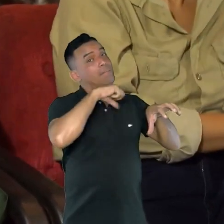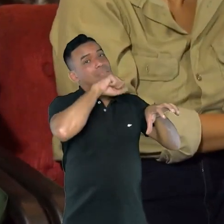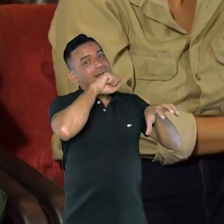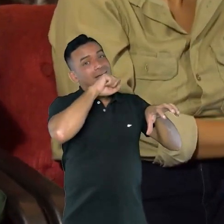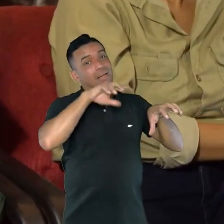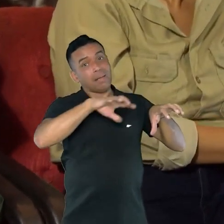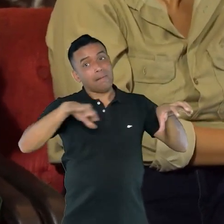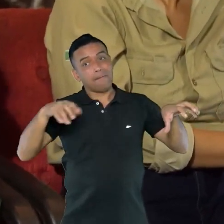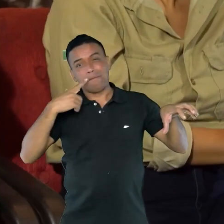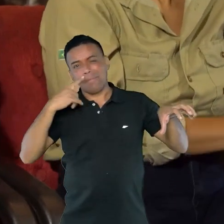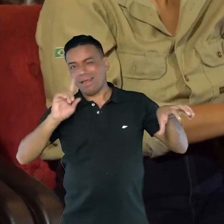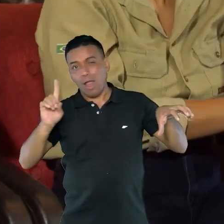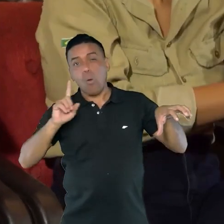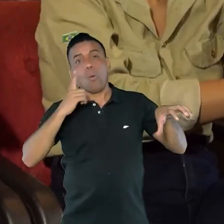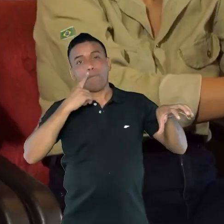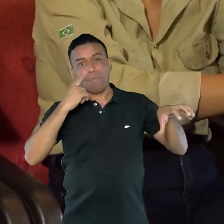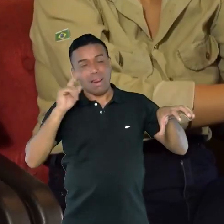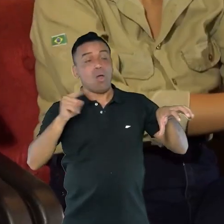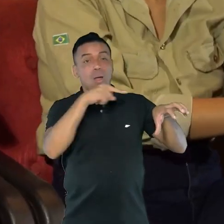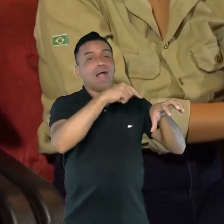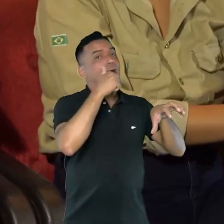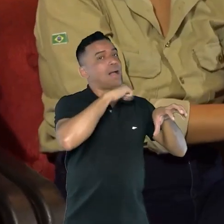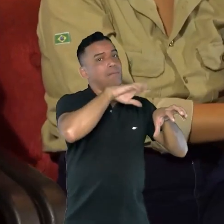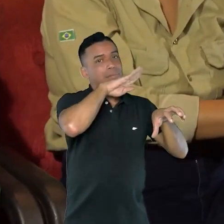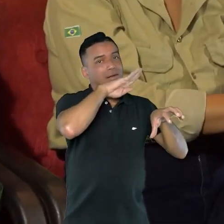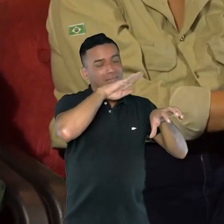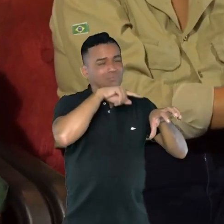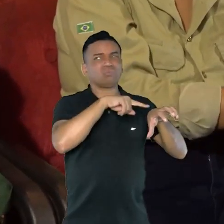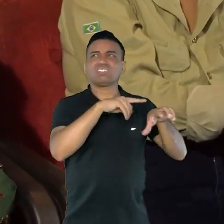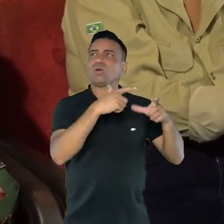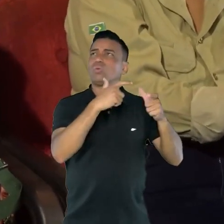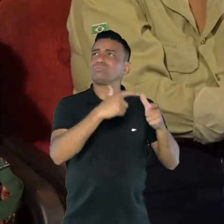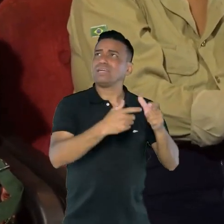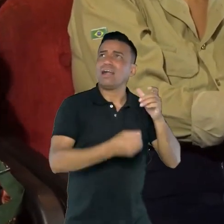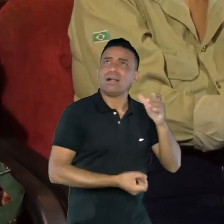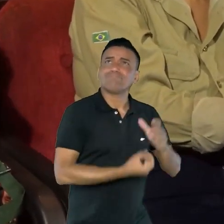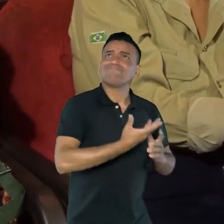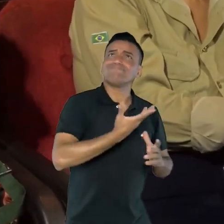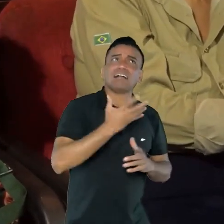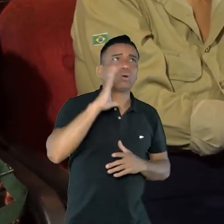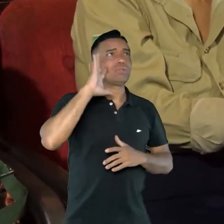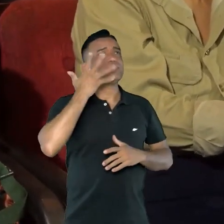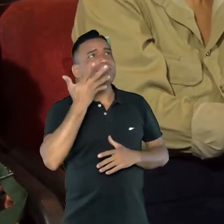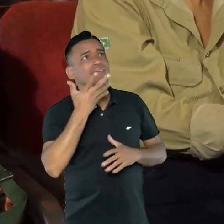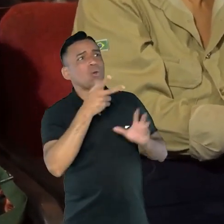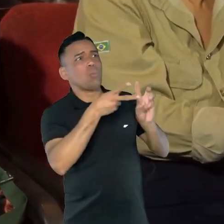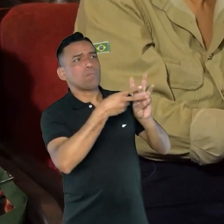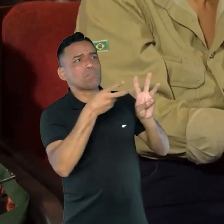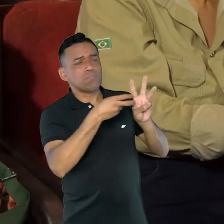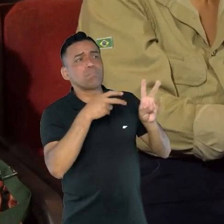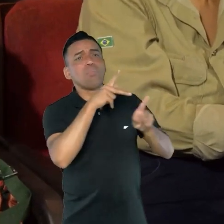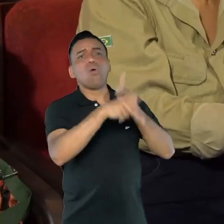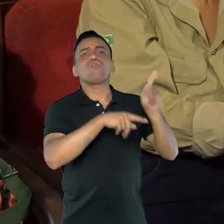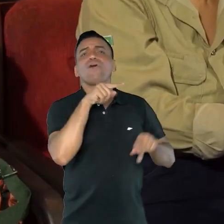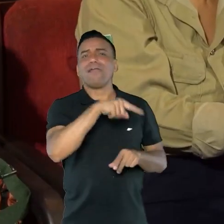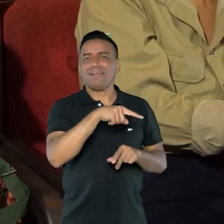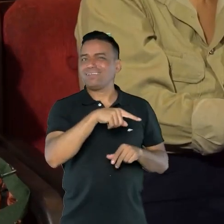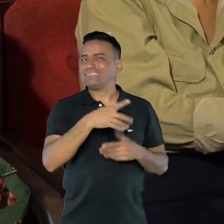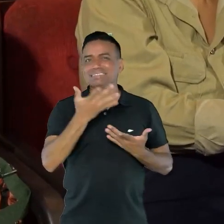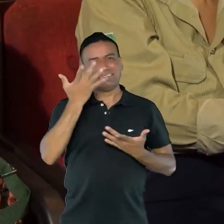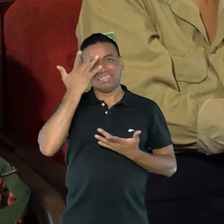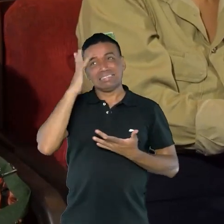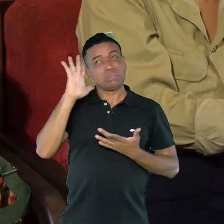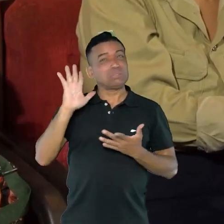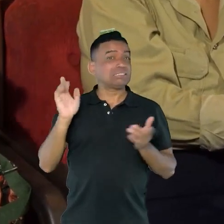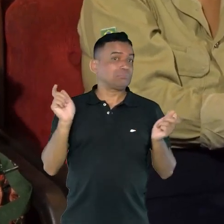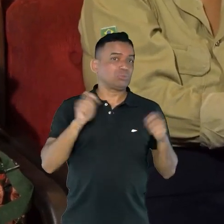sabe o que aconteceu, ou de onde a gente realmente veio, ou de que povo, né? Enfim, não